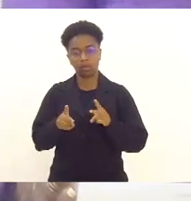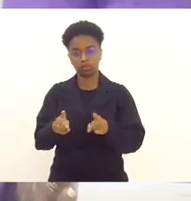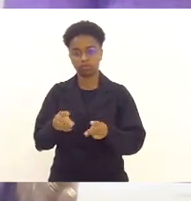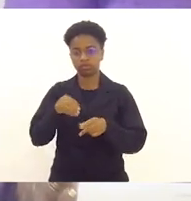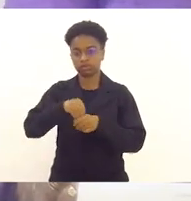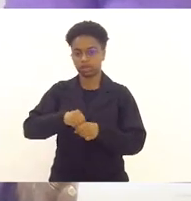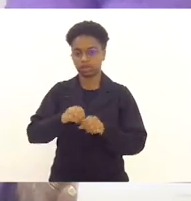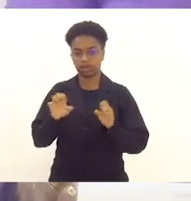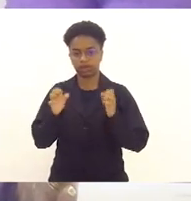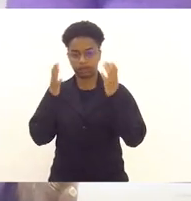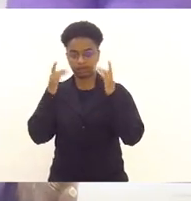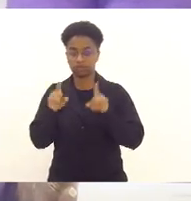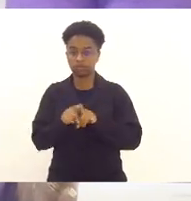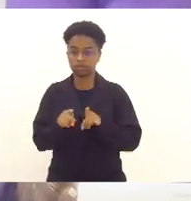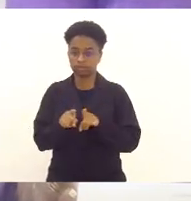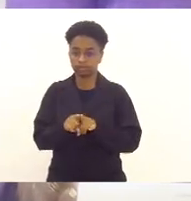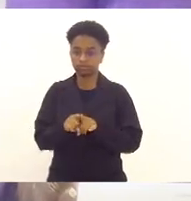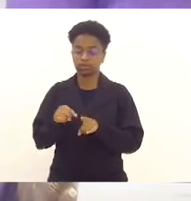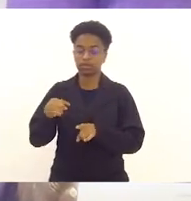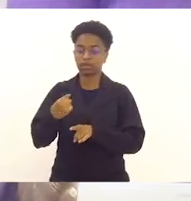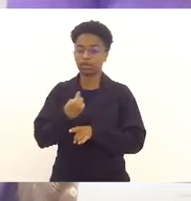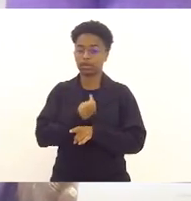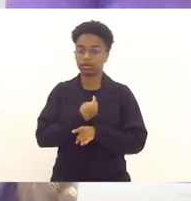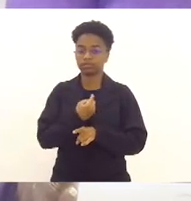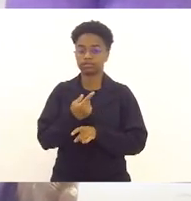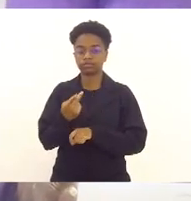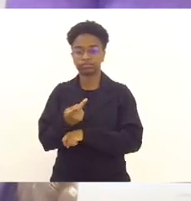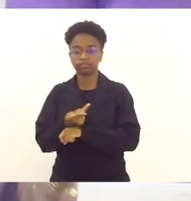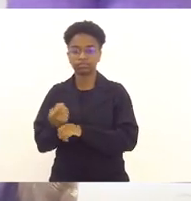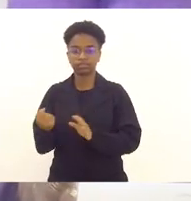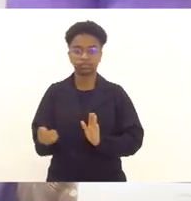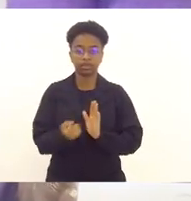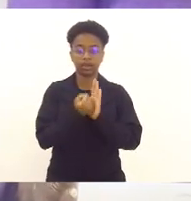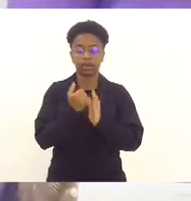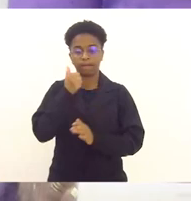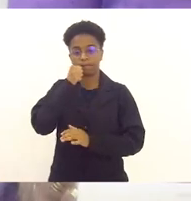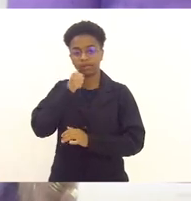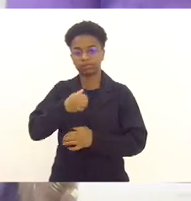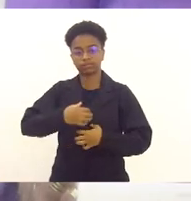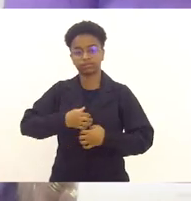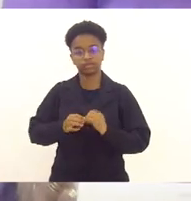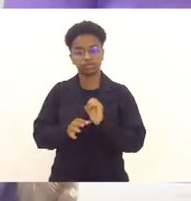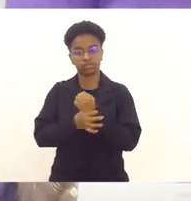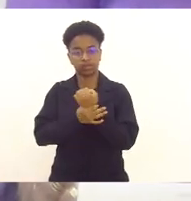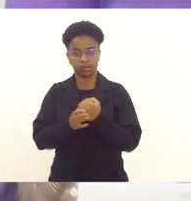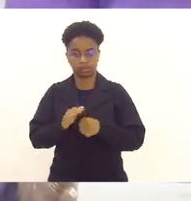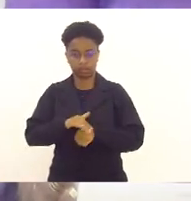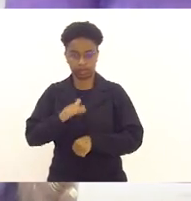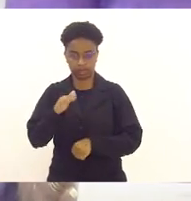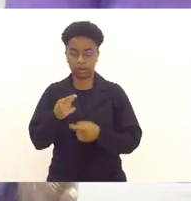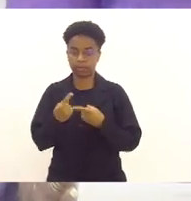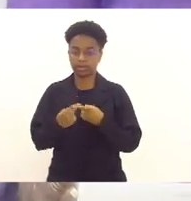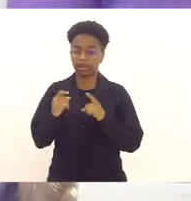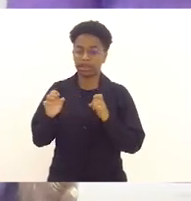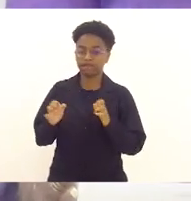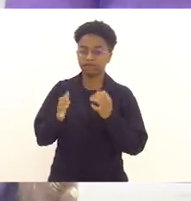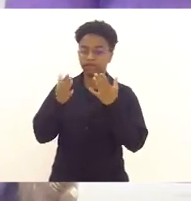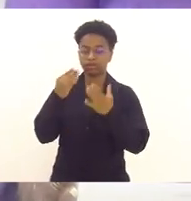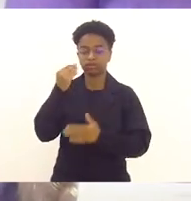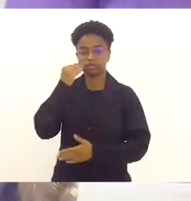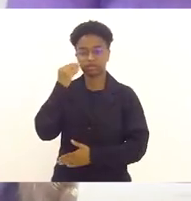estamos adotando também o selo da mulher mais segura o evento que adotar esses que que